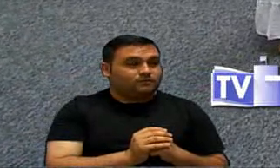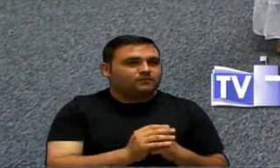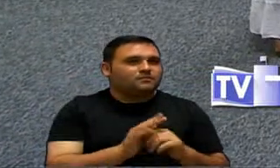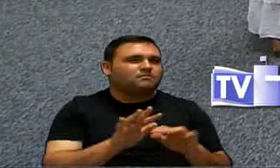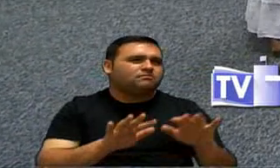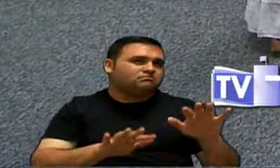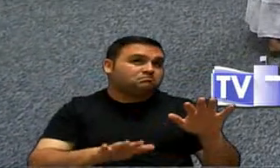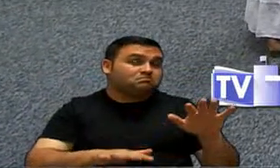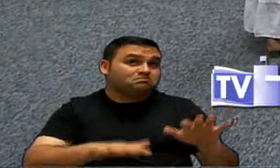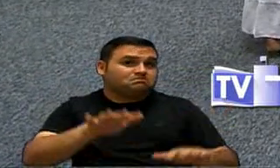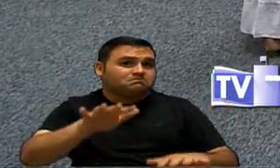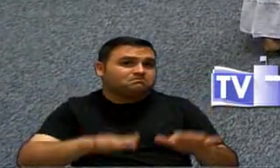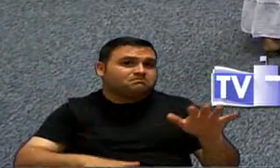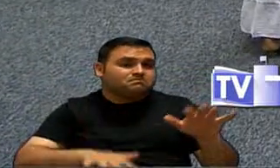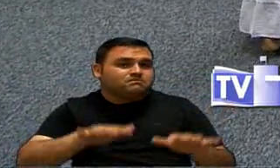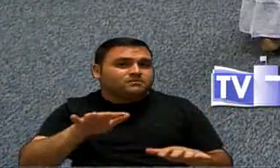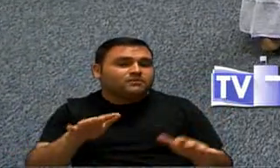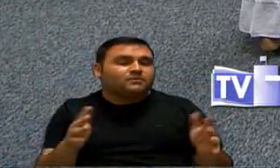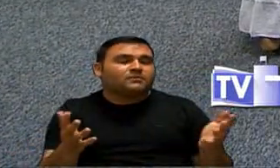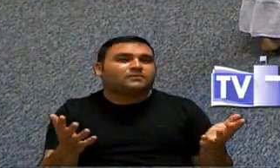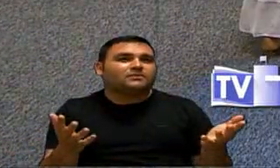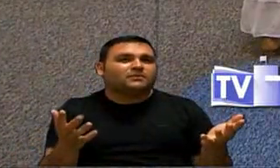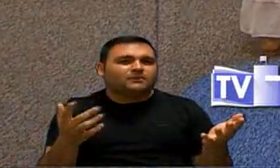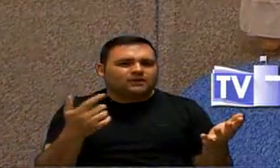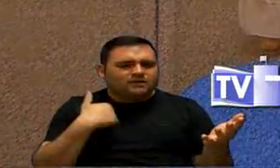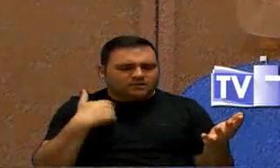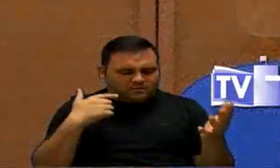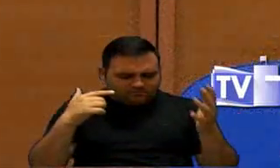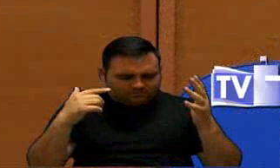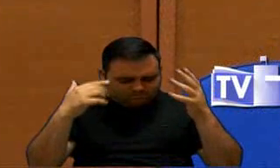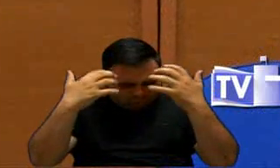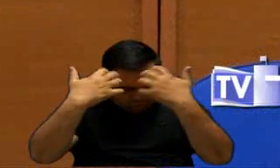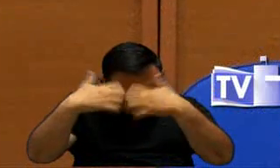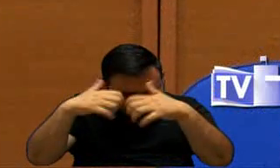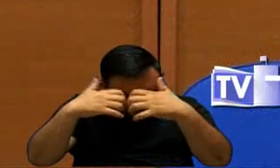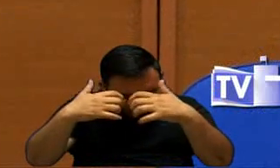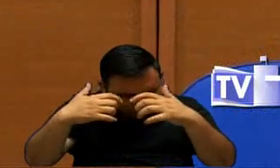Mas às vezes eu fico me perguntando,